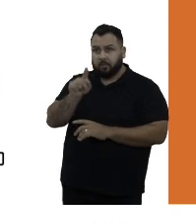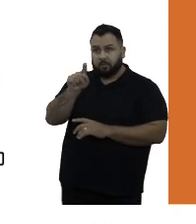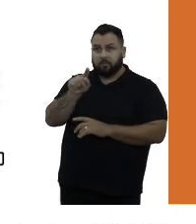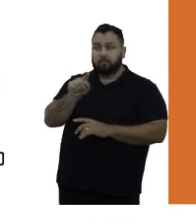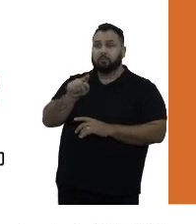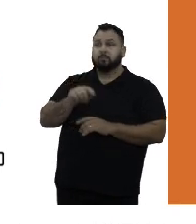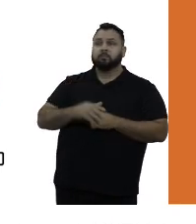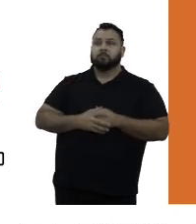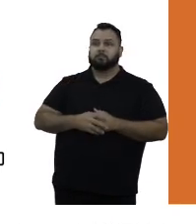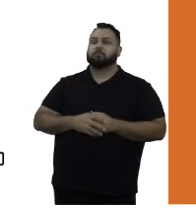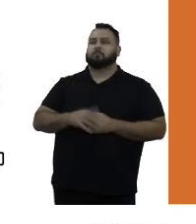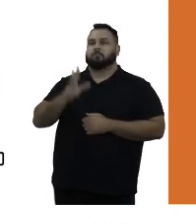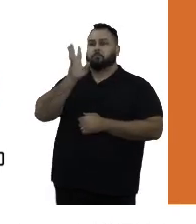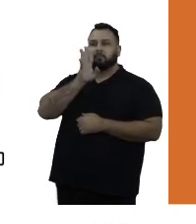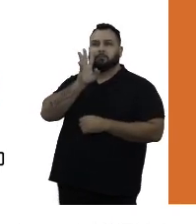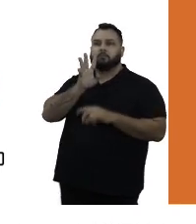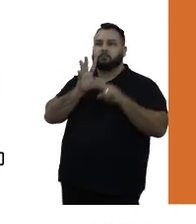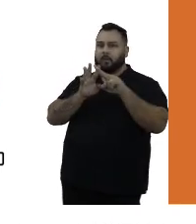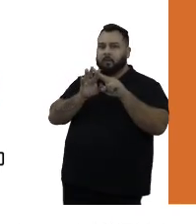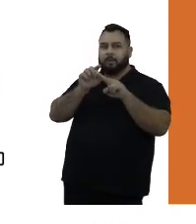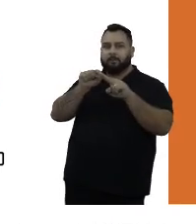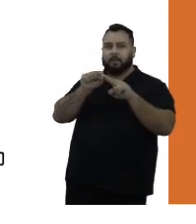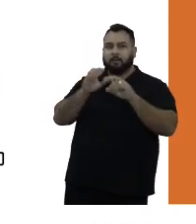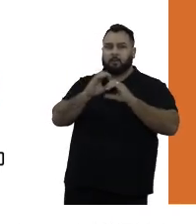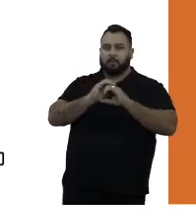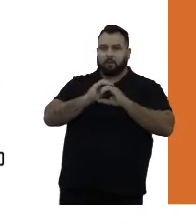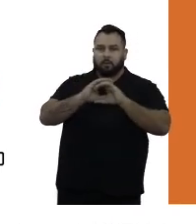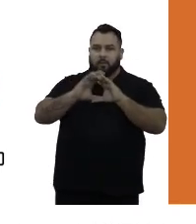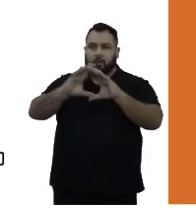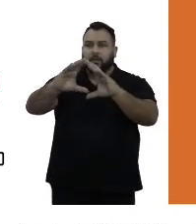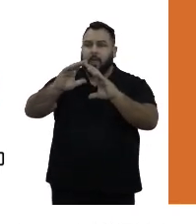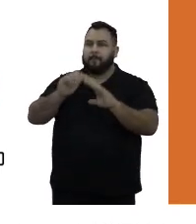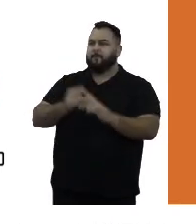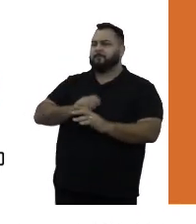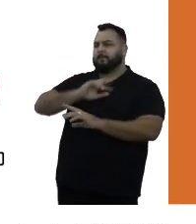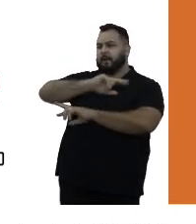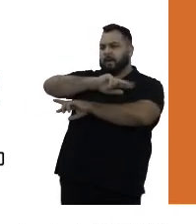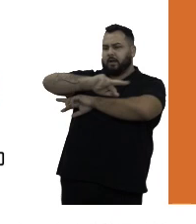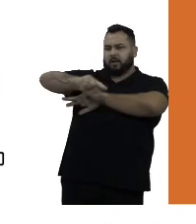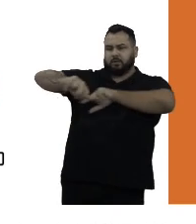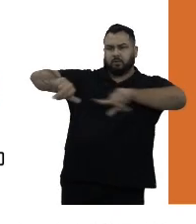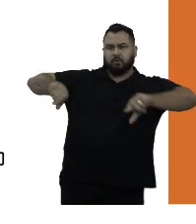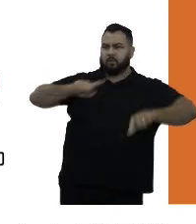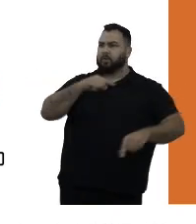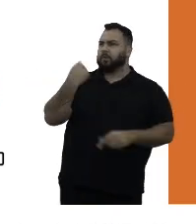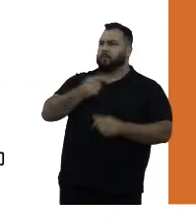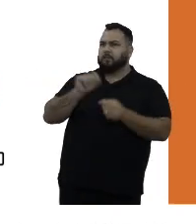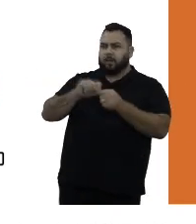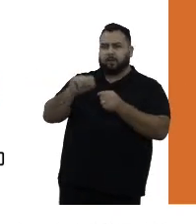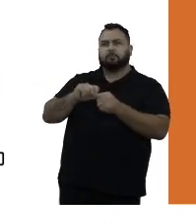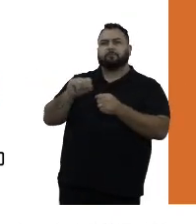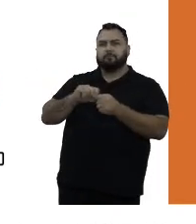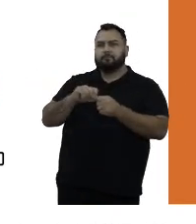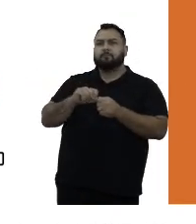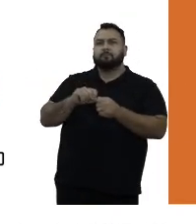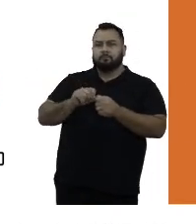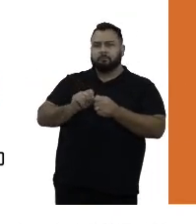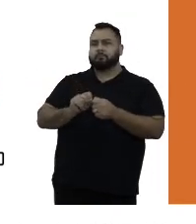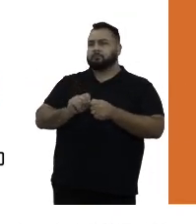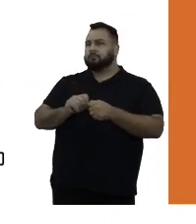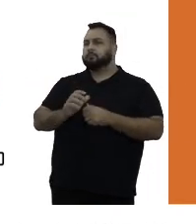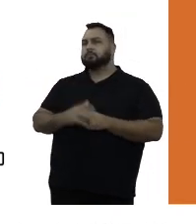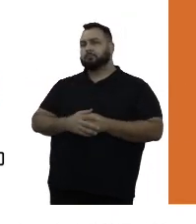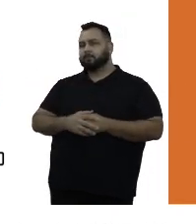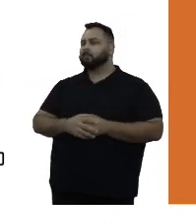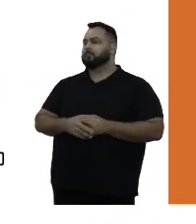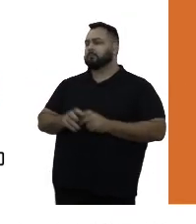Não? É muito legal olhar para esse Cone de Futuros, porque ele serve para um monte de coisa que vocês e que nós vamos fazer Né? Então é muito importante